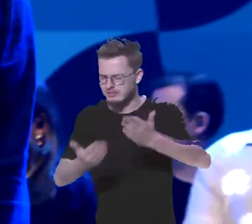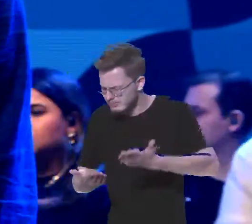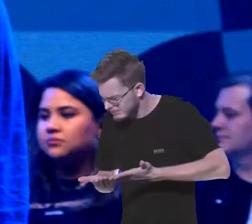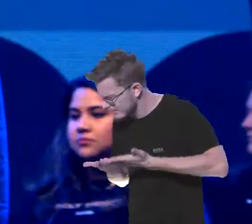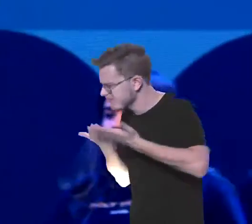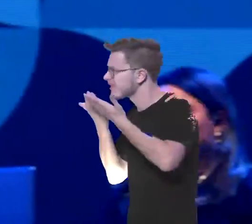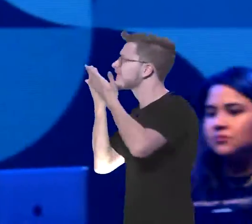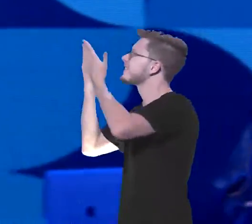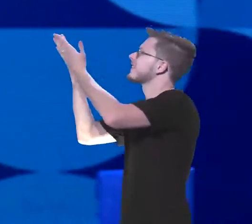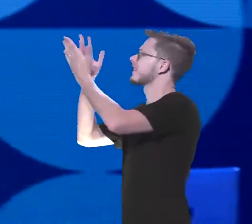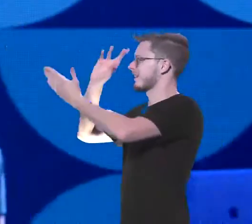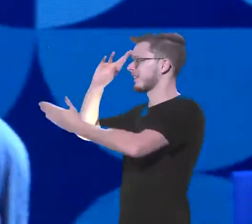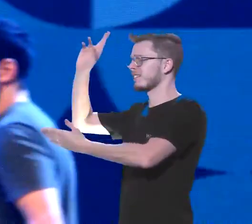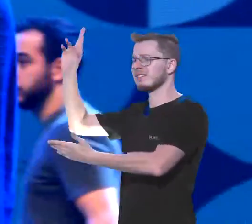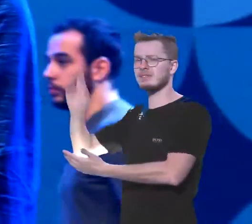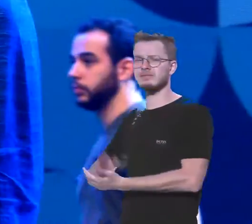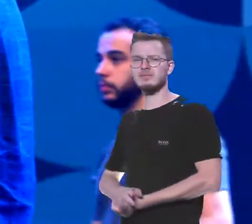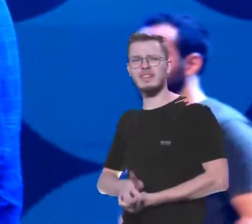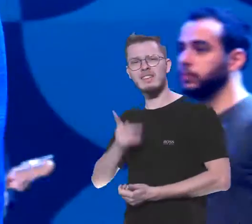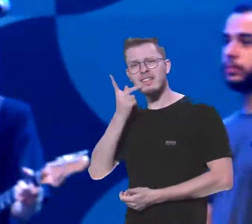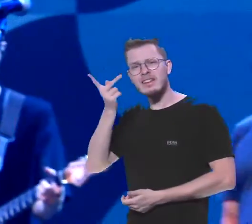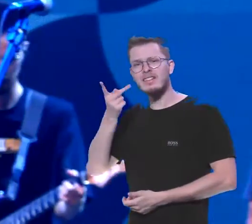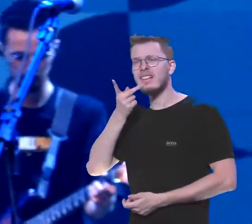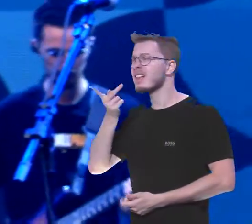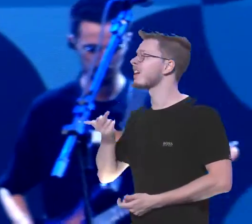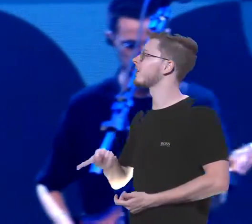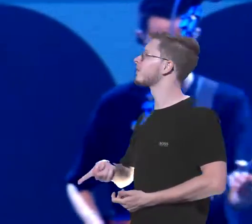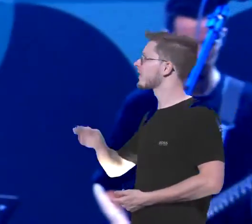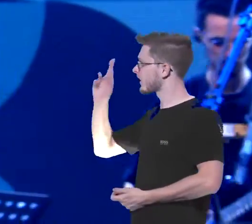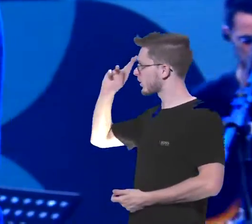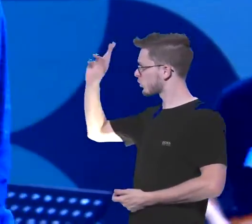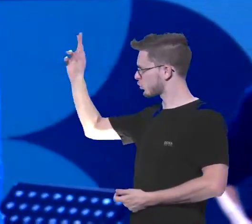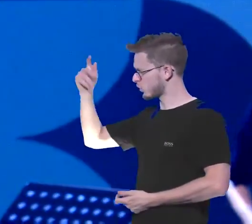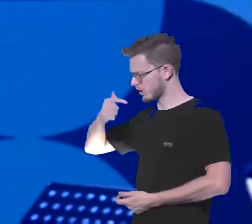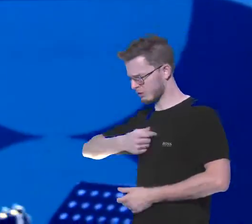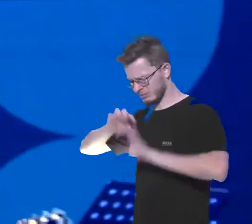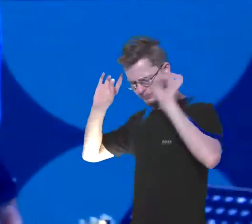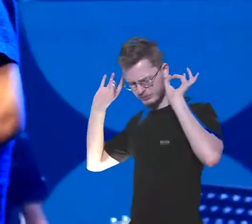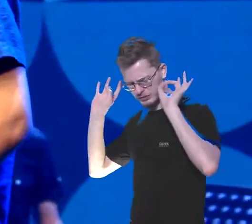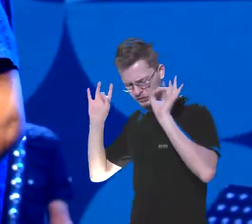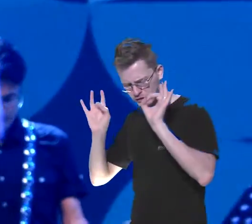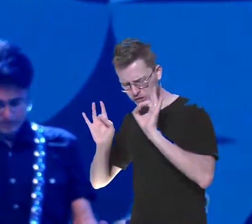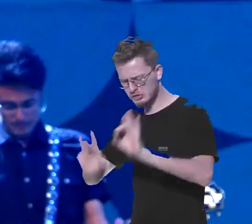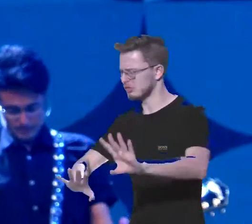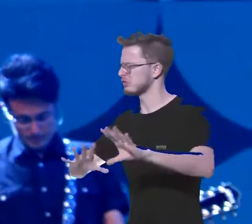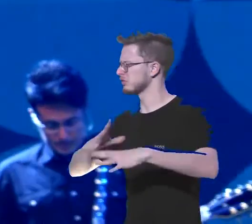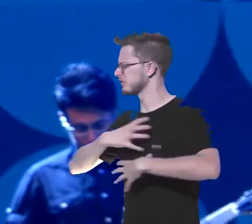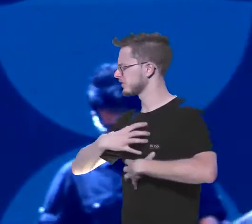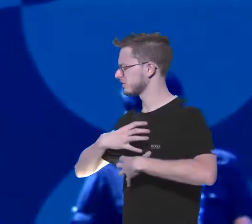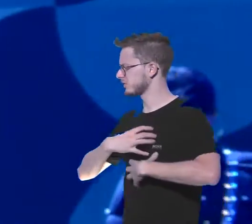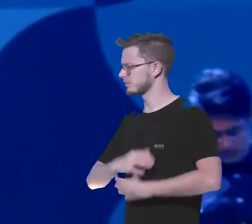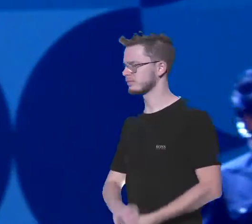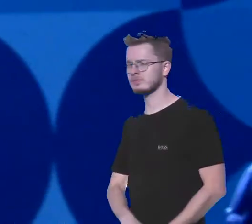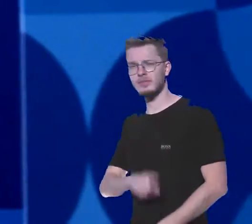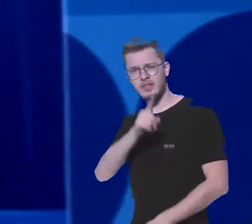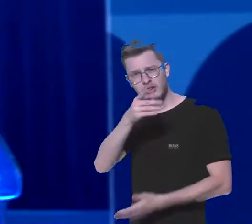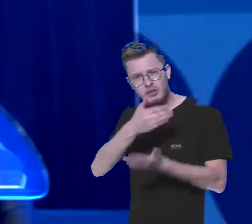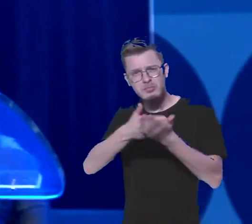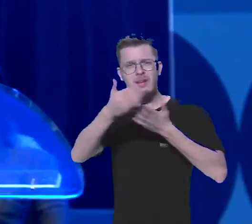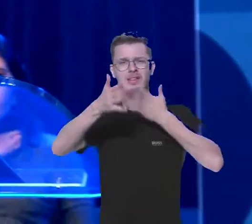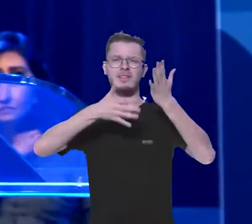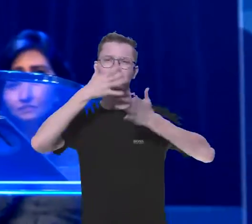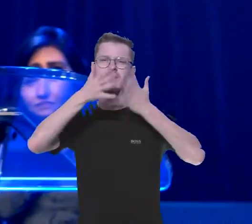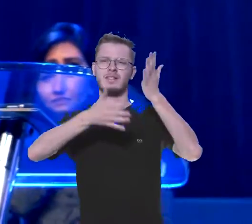E você vai declarar: Senhor, eu renuncio esse sentimento no meu coração. Comece a abrir a tua boca. Senhor,